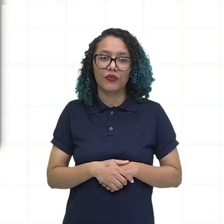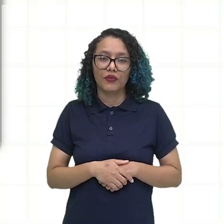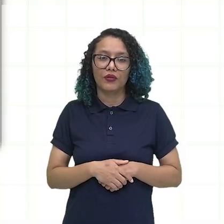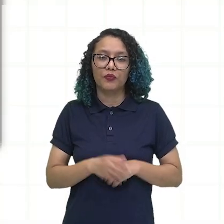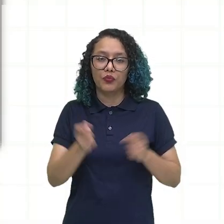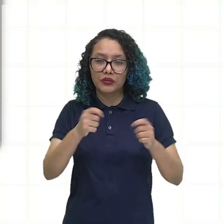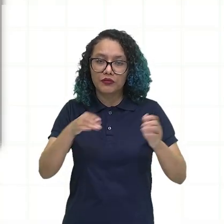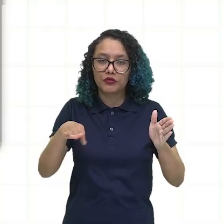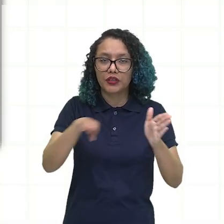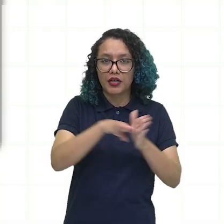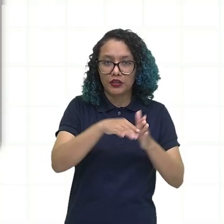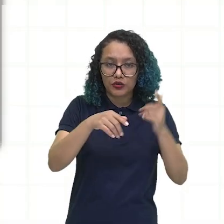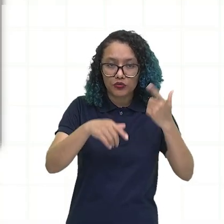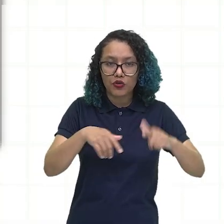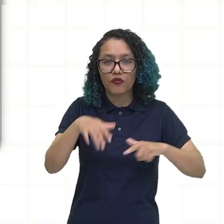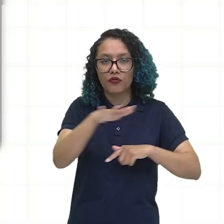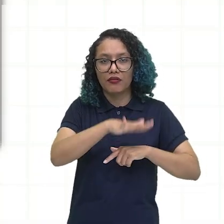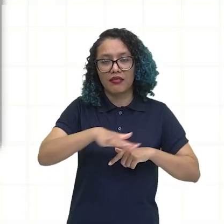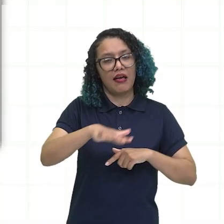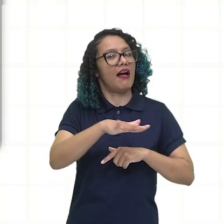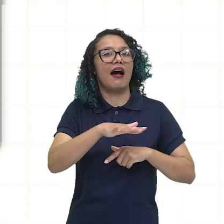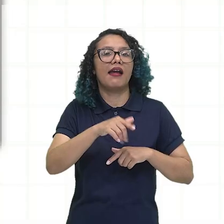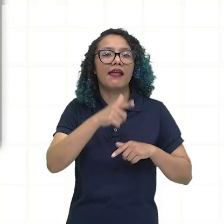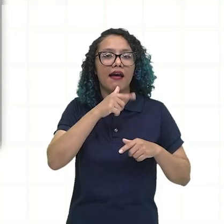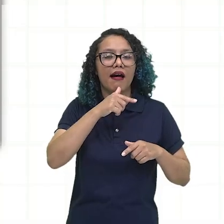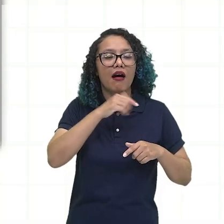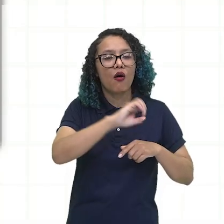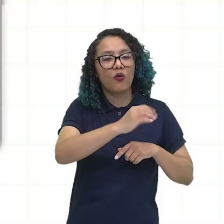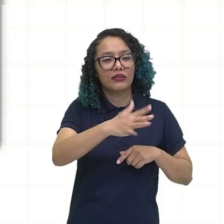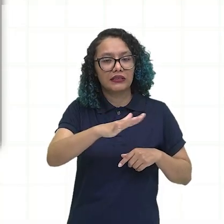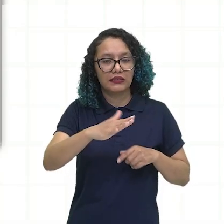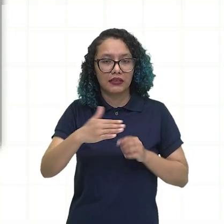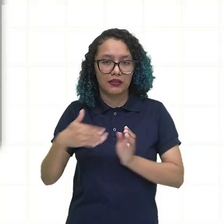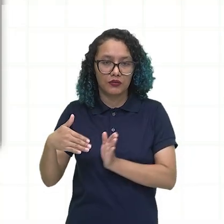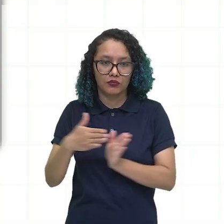Formando desse jeito uma conexão.